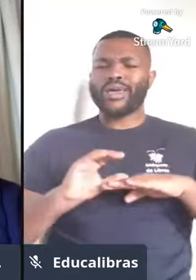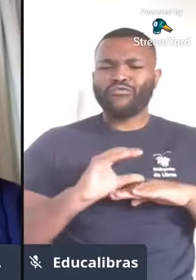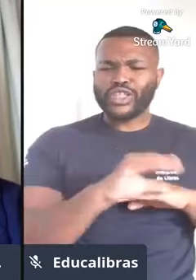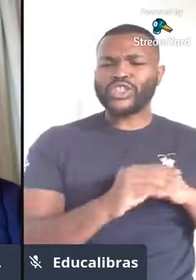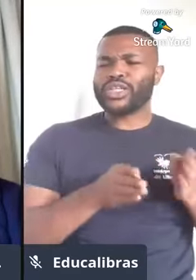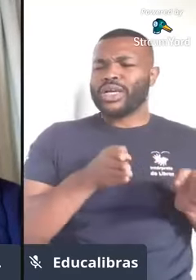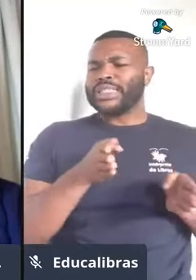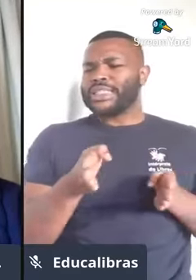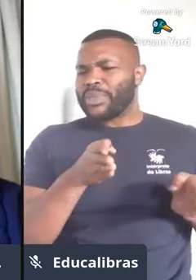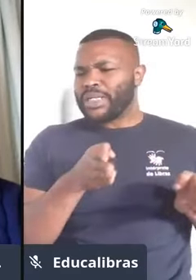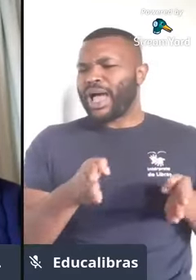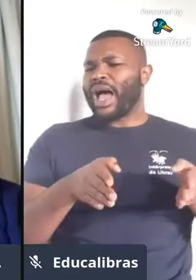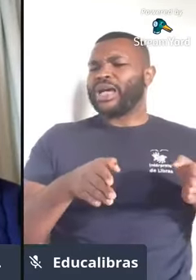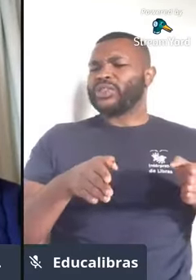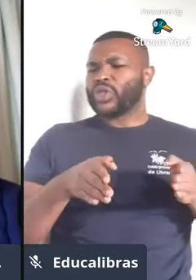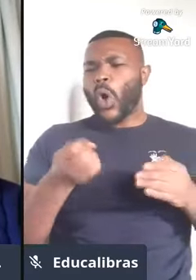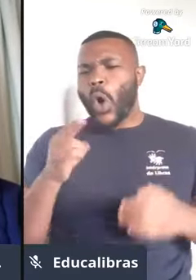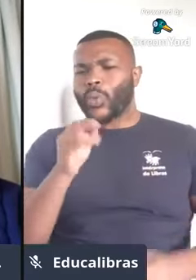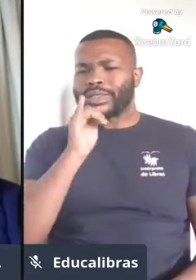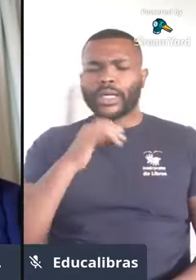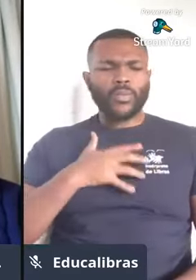por preconceito primário mesmo.